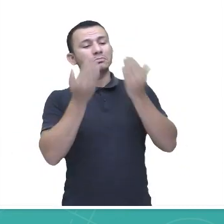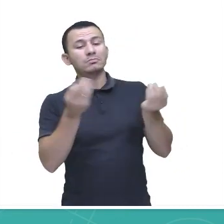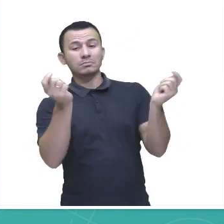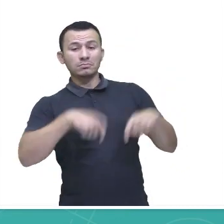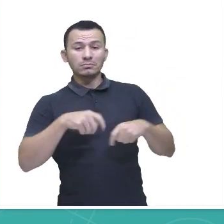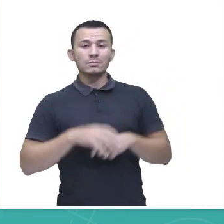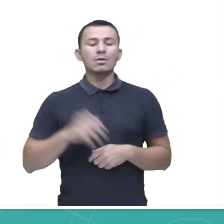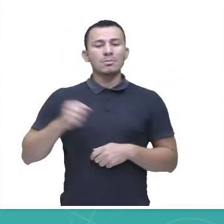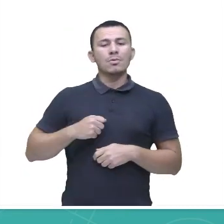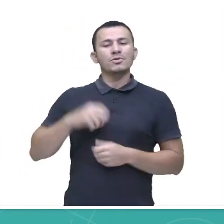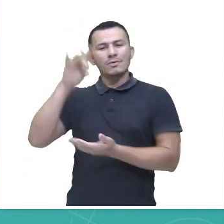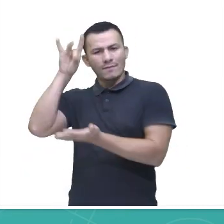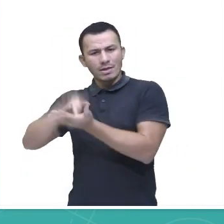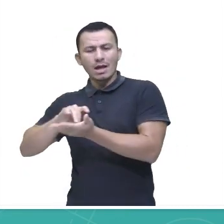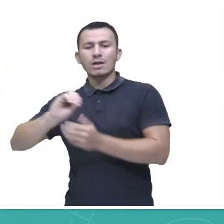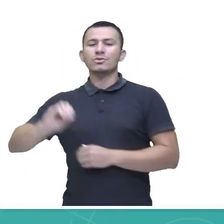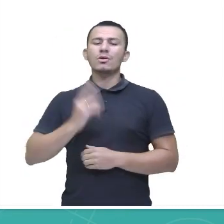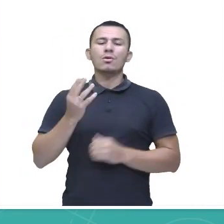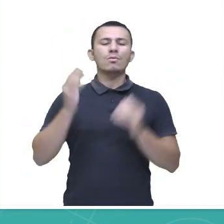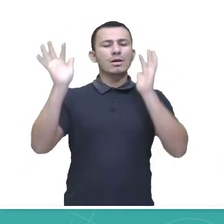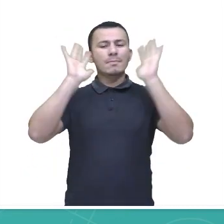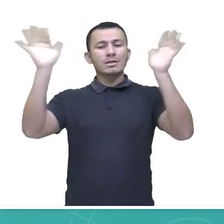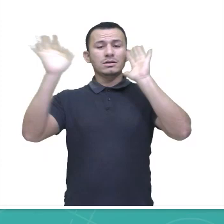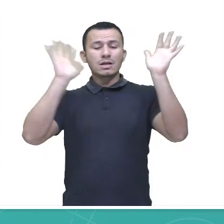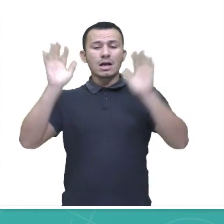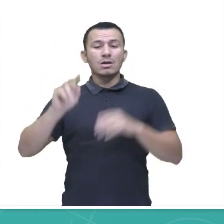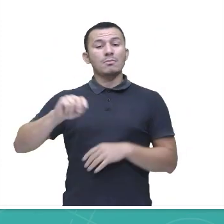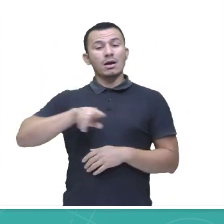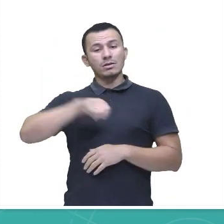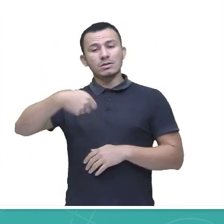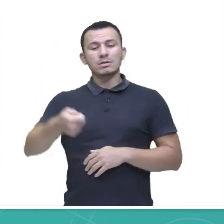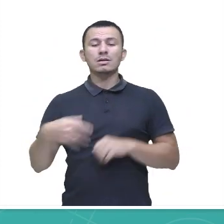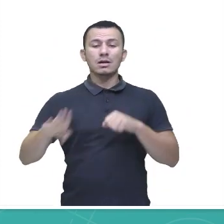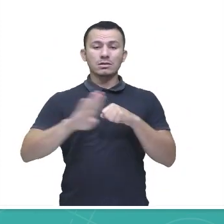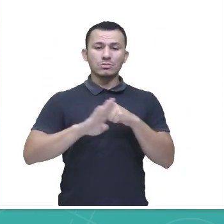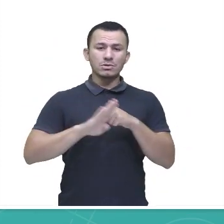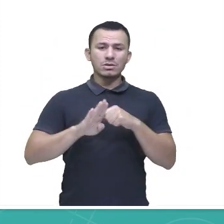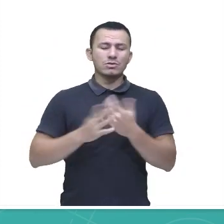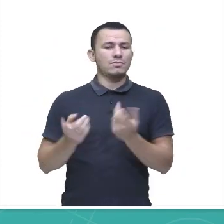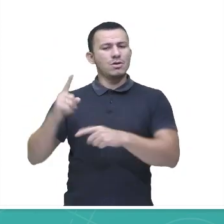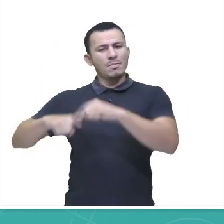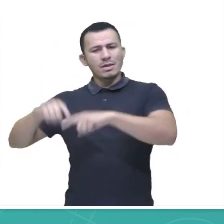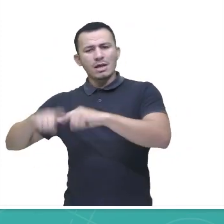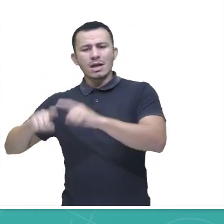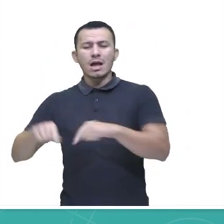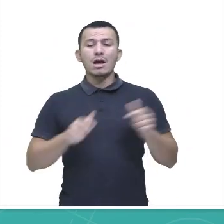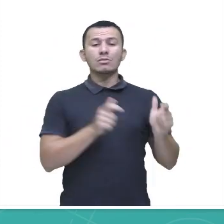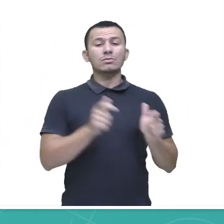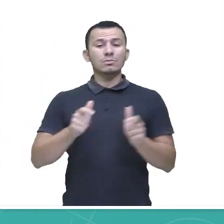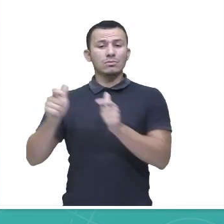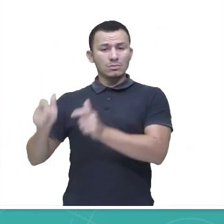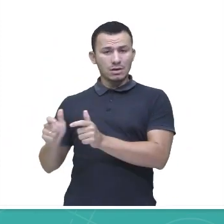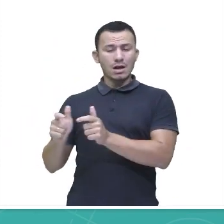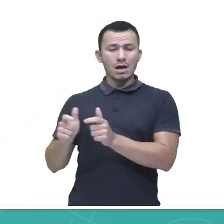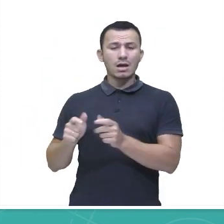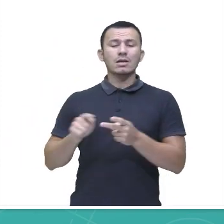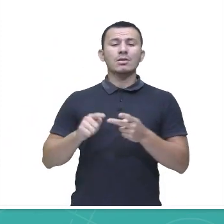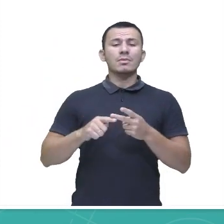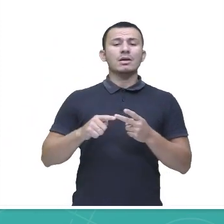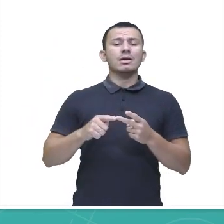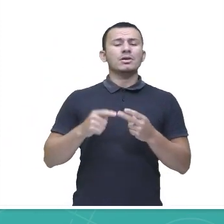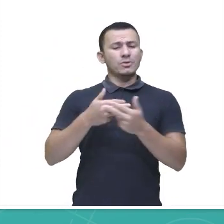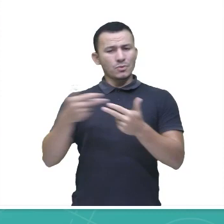ou imaginário. Mas esse ser chama-se substantivo. Então, os objetos, os lugares, as coisas,